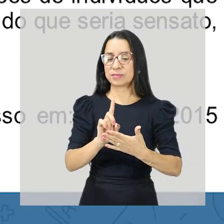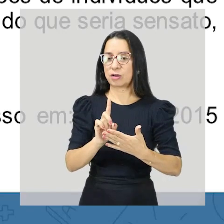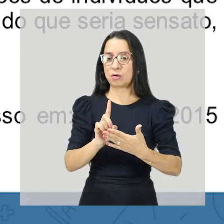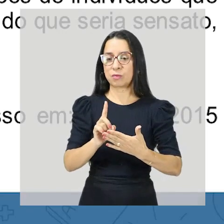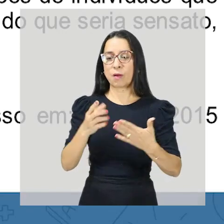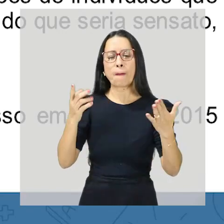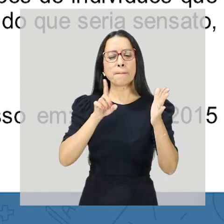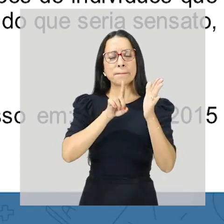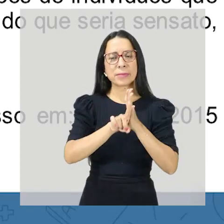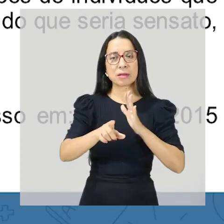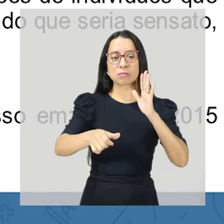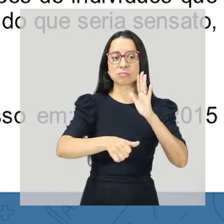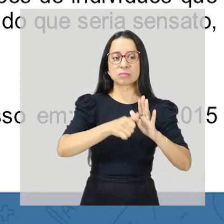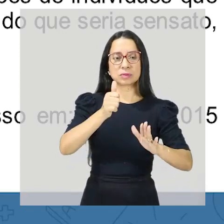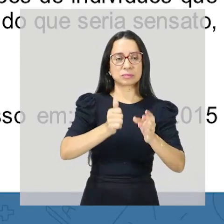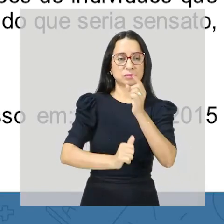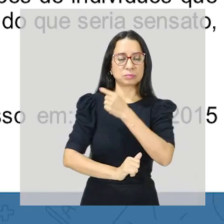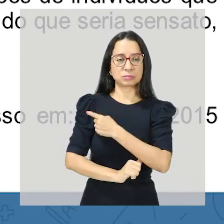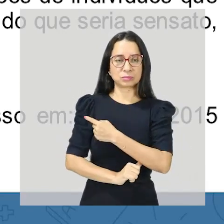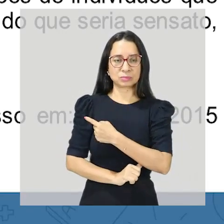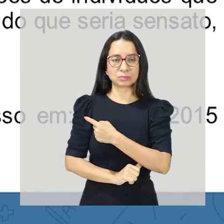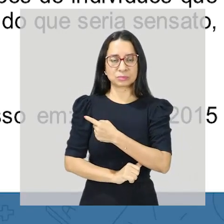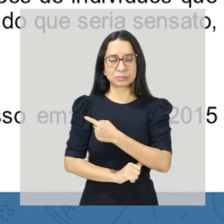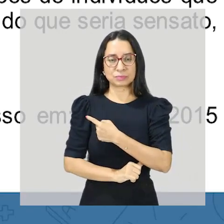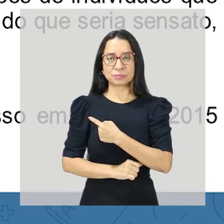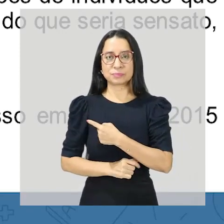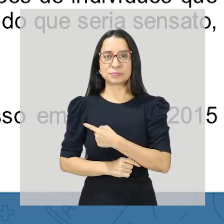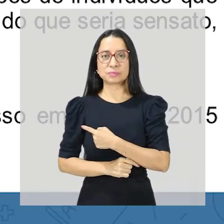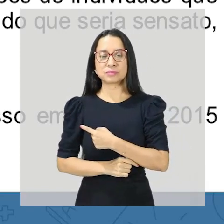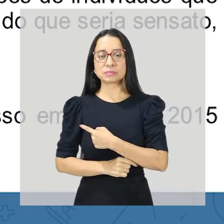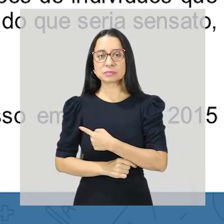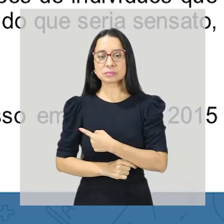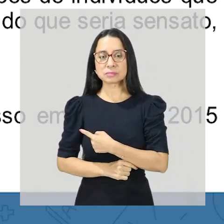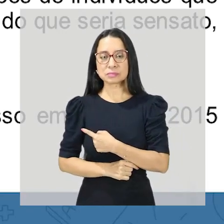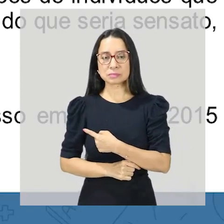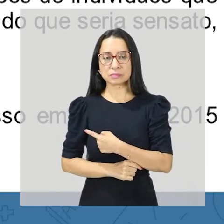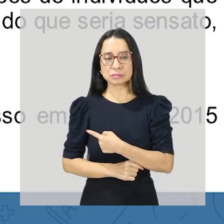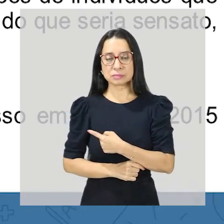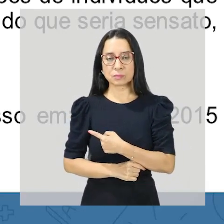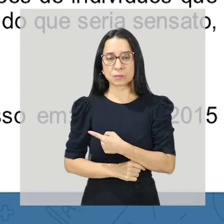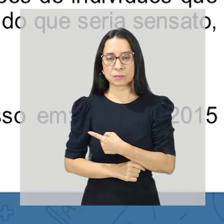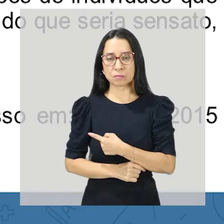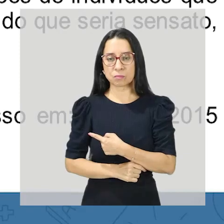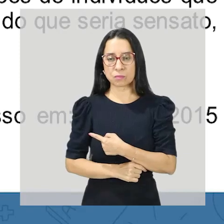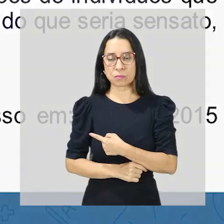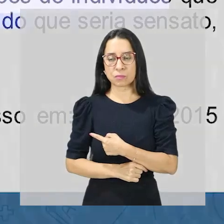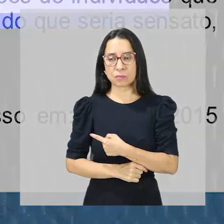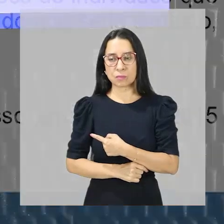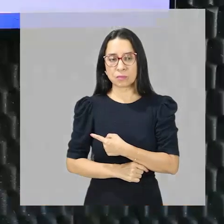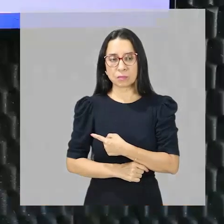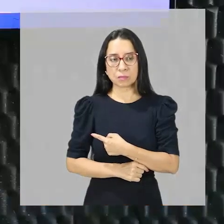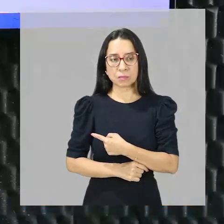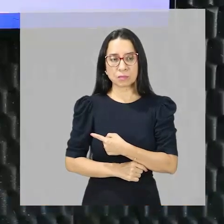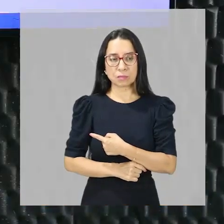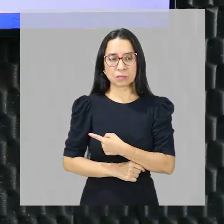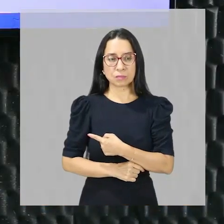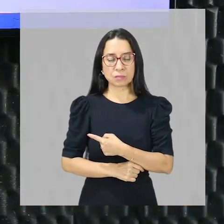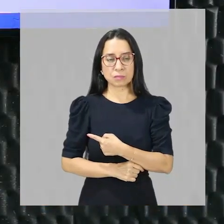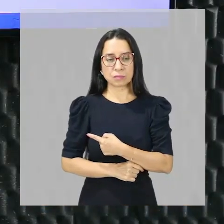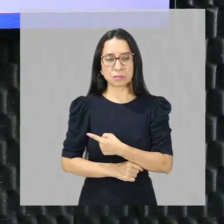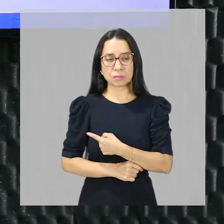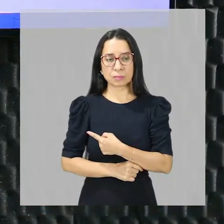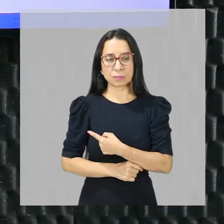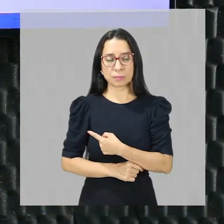comando me diz. A característica física que justifica a fixação do homem